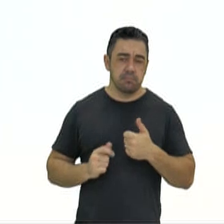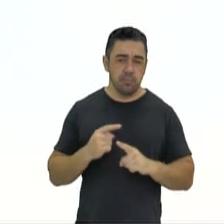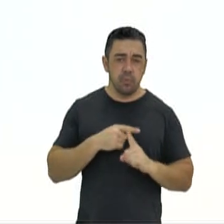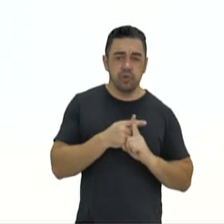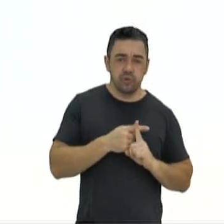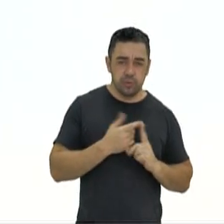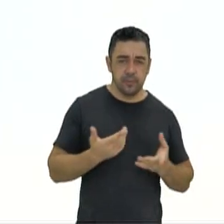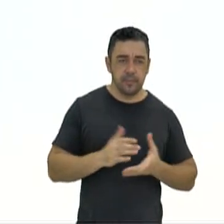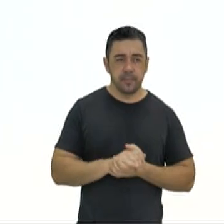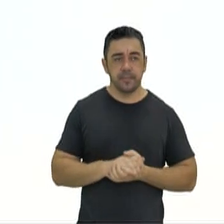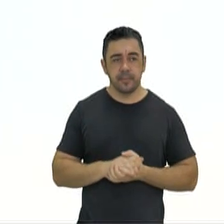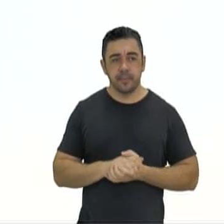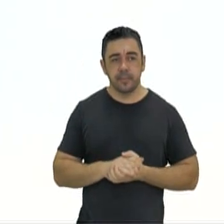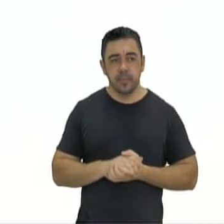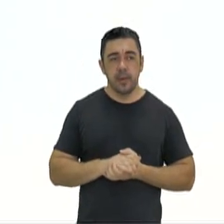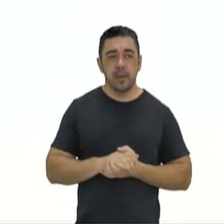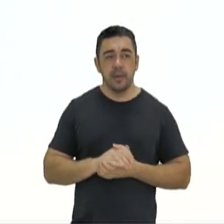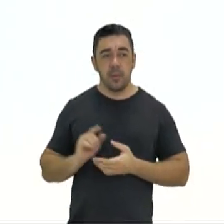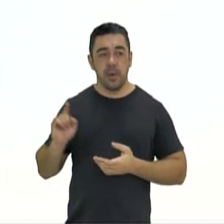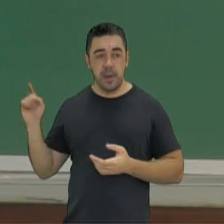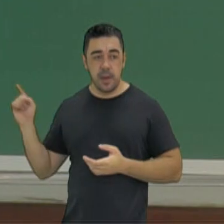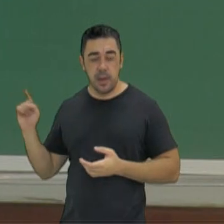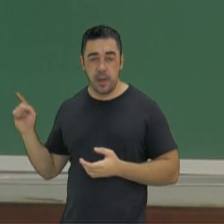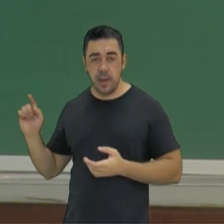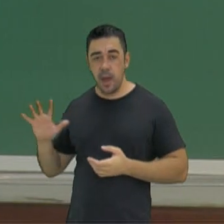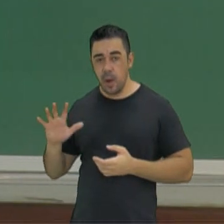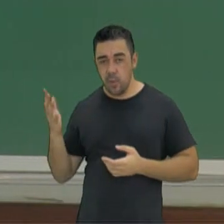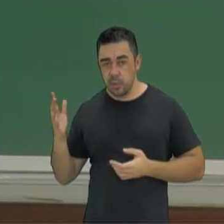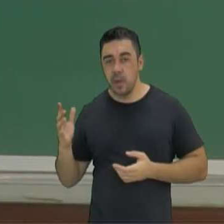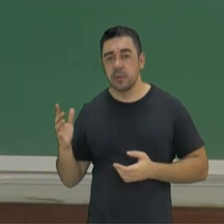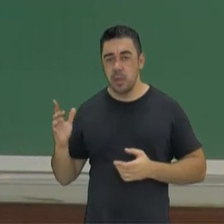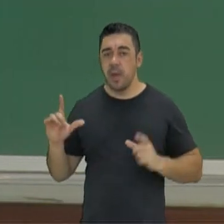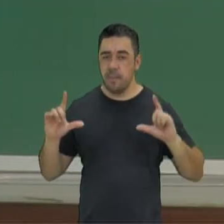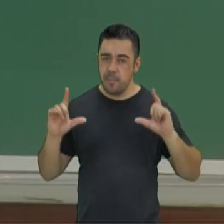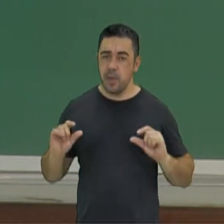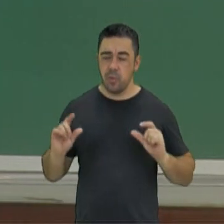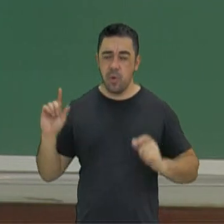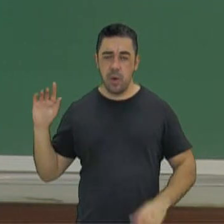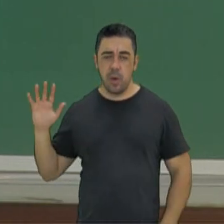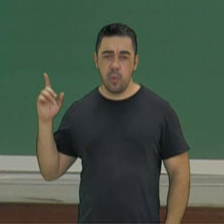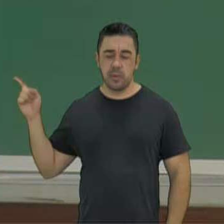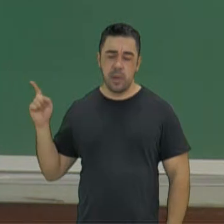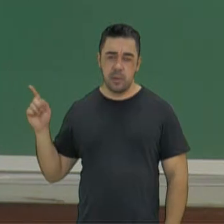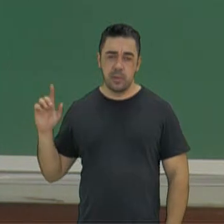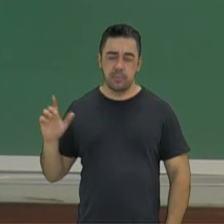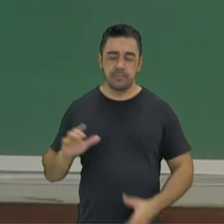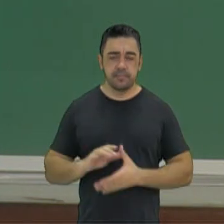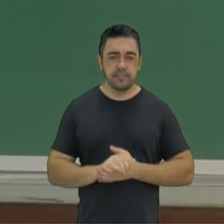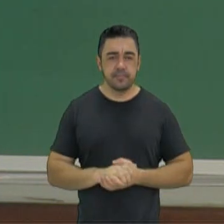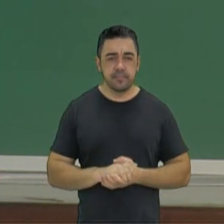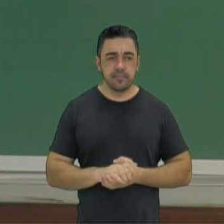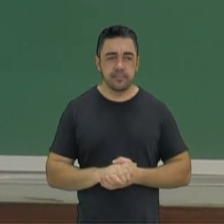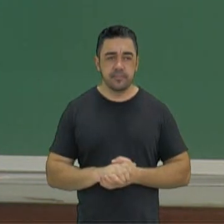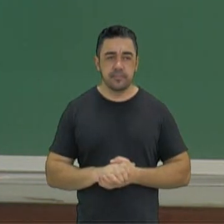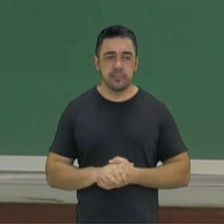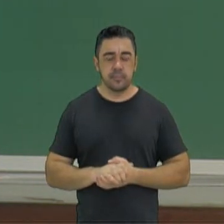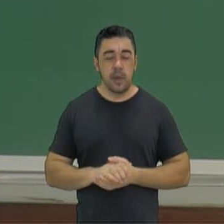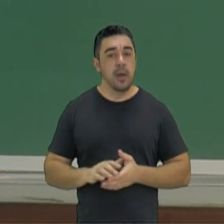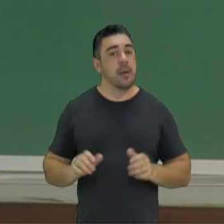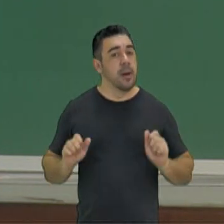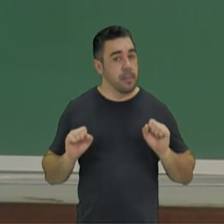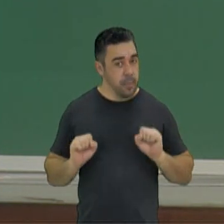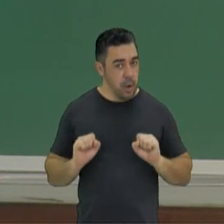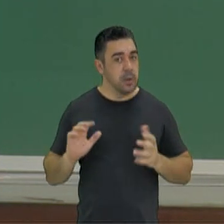foi falado anteriormente. Então, a chance de desencadear a asma induzida pelo exercício é menor. Não significa que não